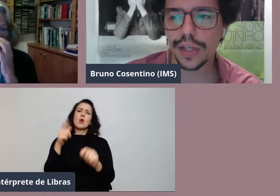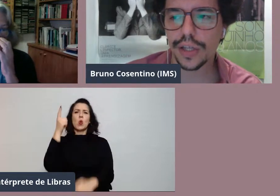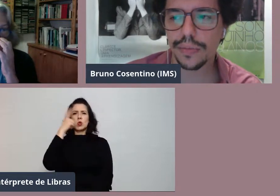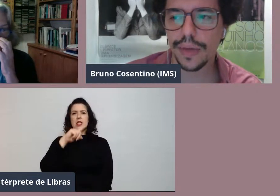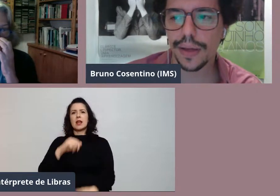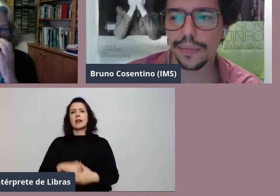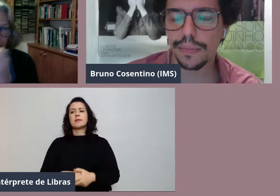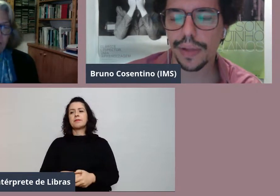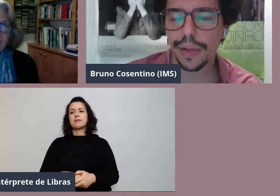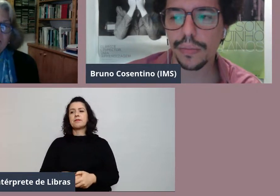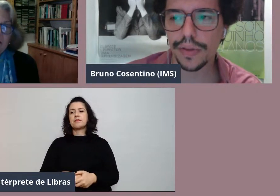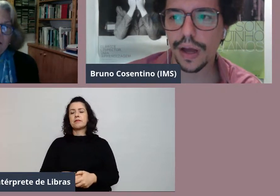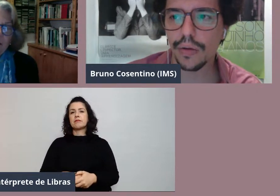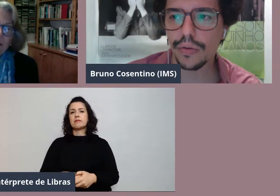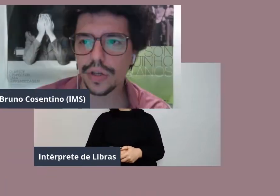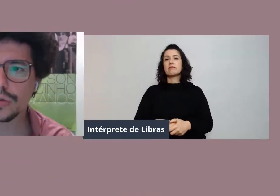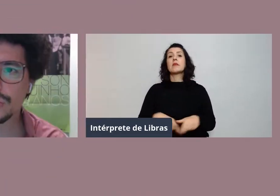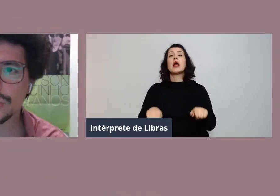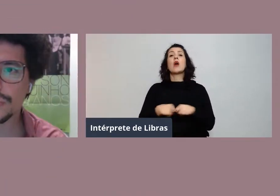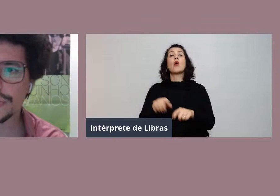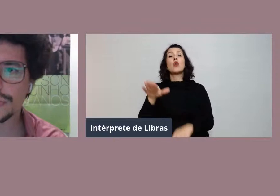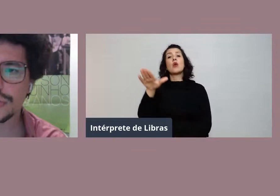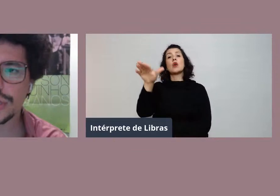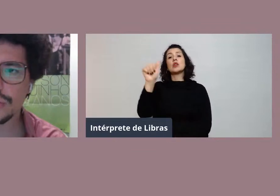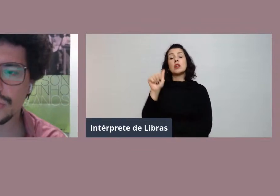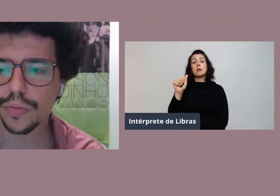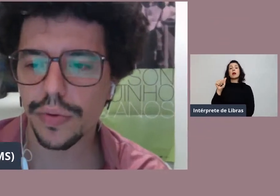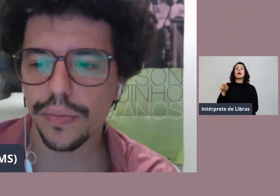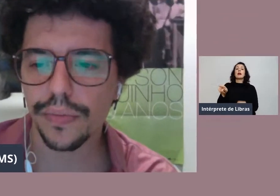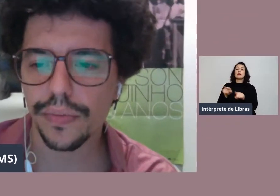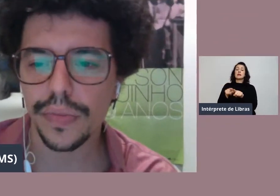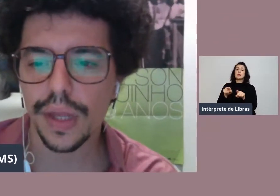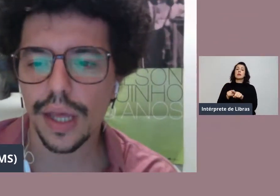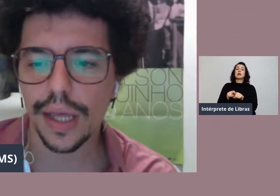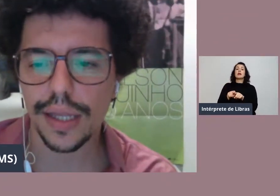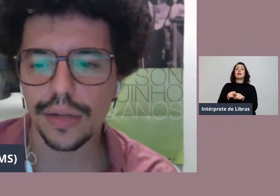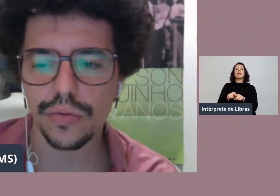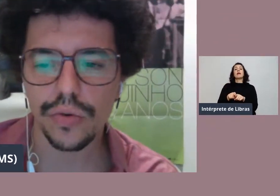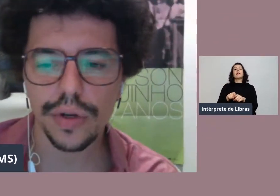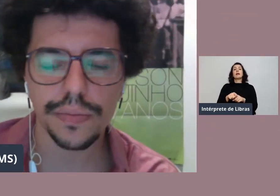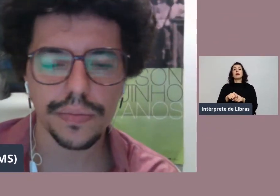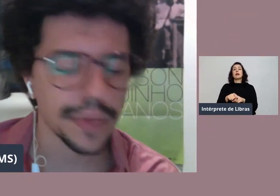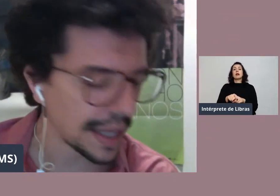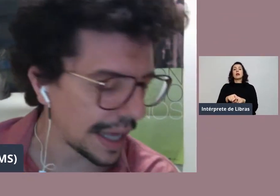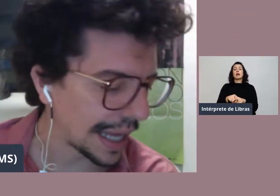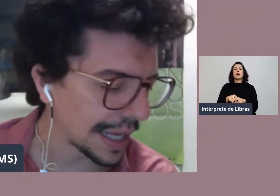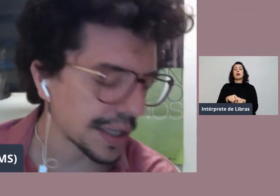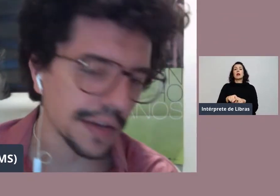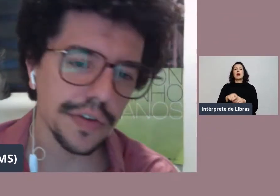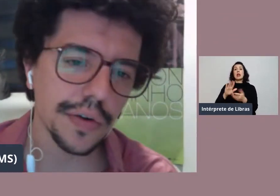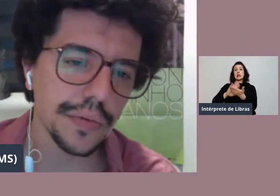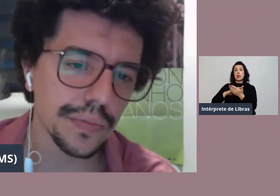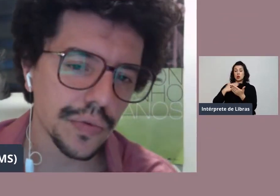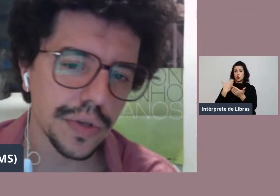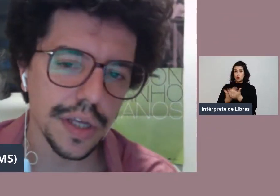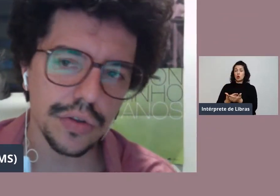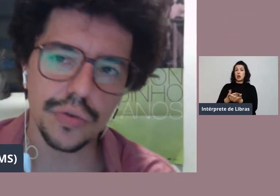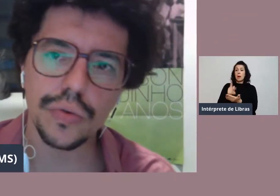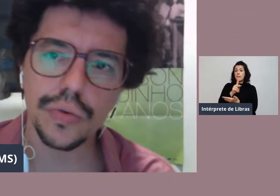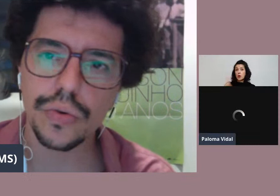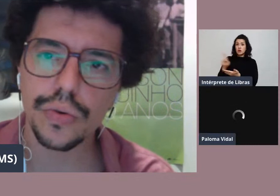Eu vou já chamar Paloma Vidal, escritora, professora da USP, tradutora. Ela escreveu